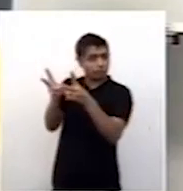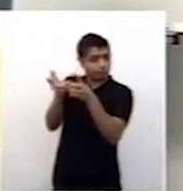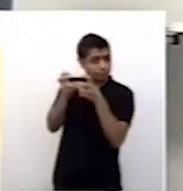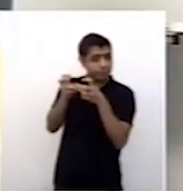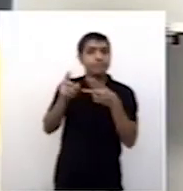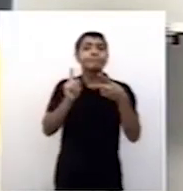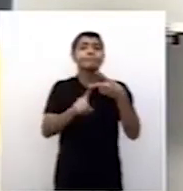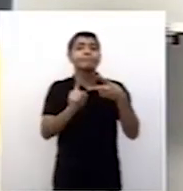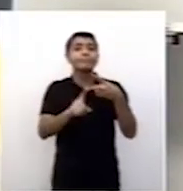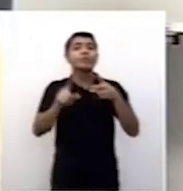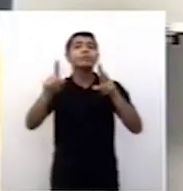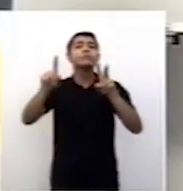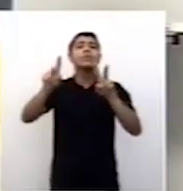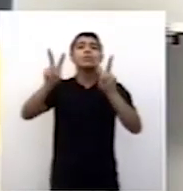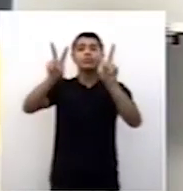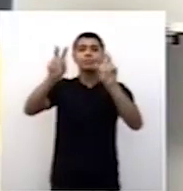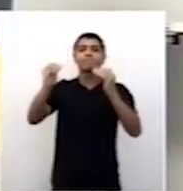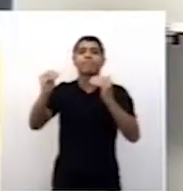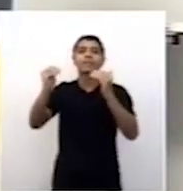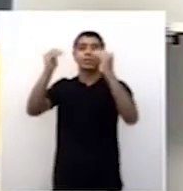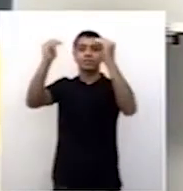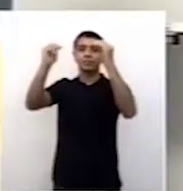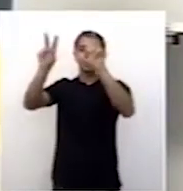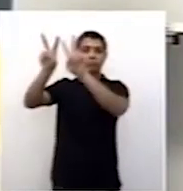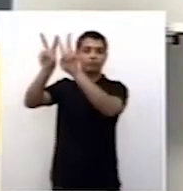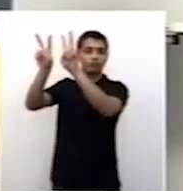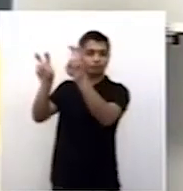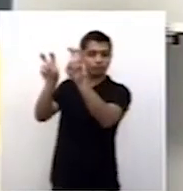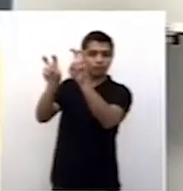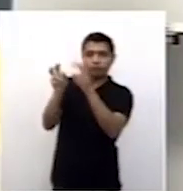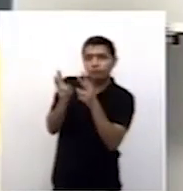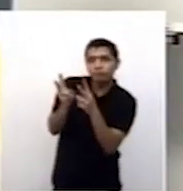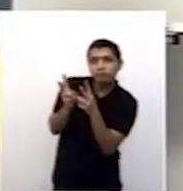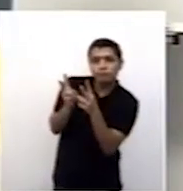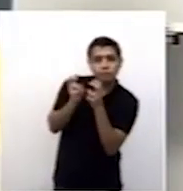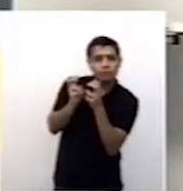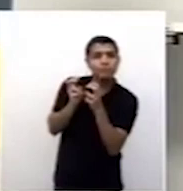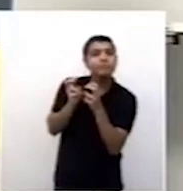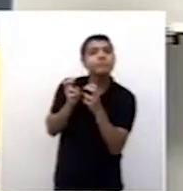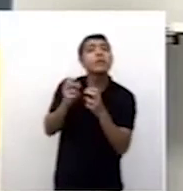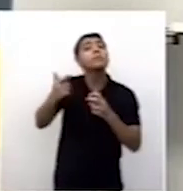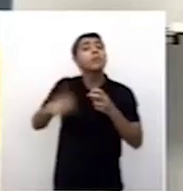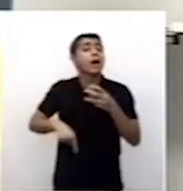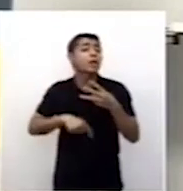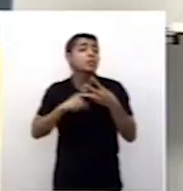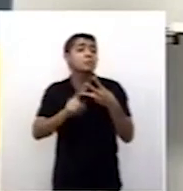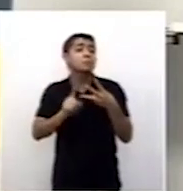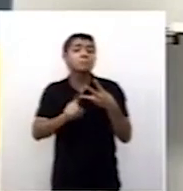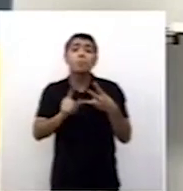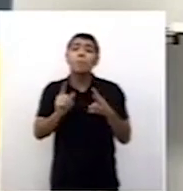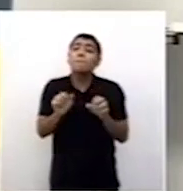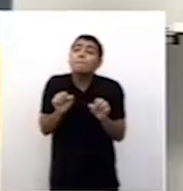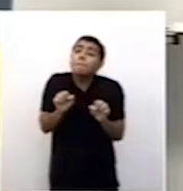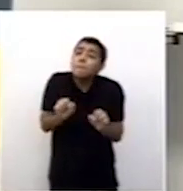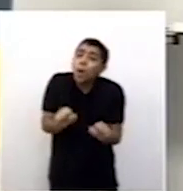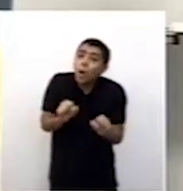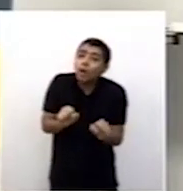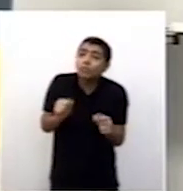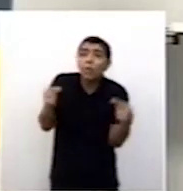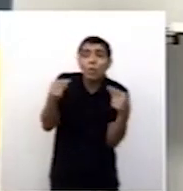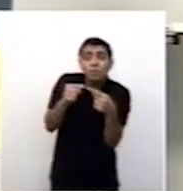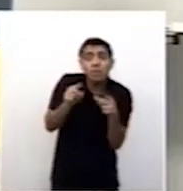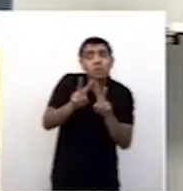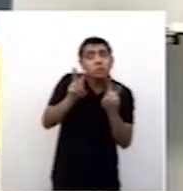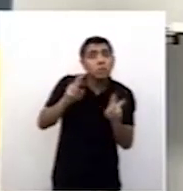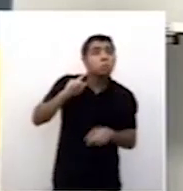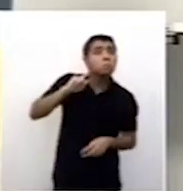levantamento de hipótese que talvez fosse poluição. Quando eu mostrei a última imagem, vocês deduziram que